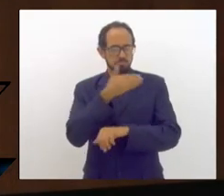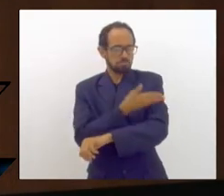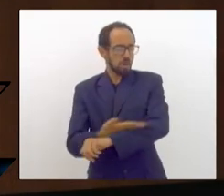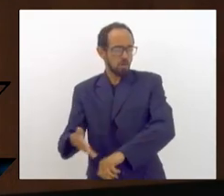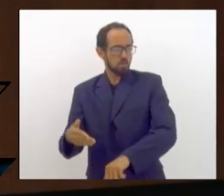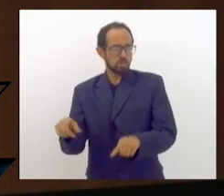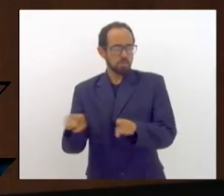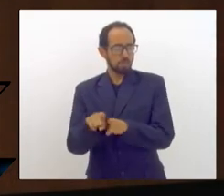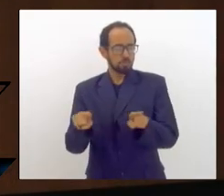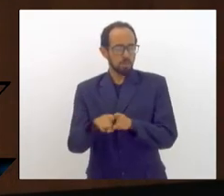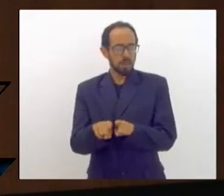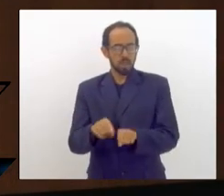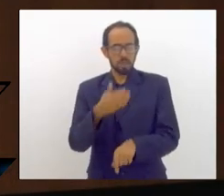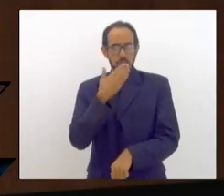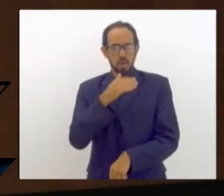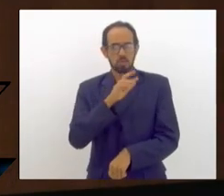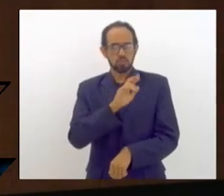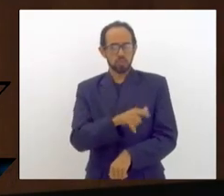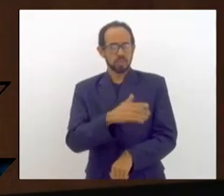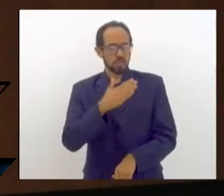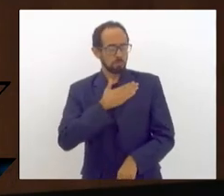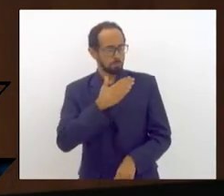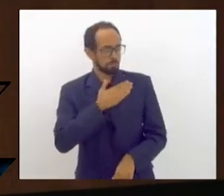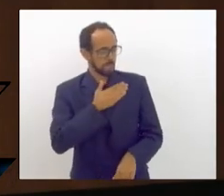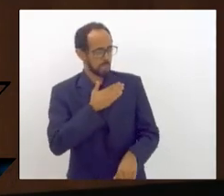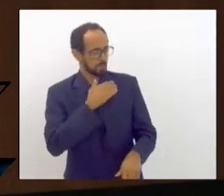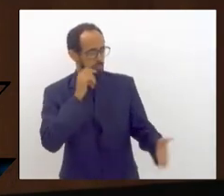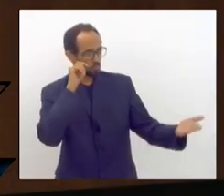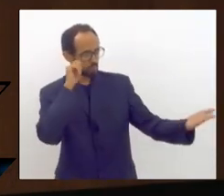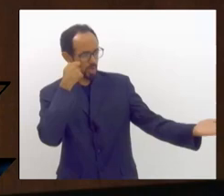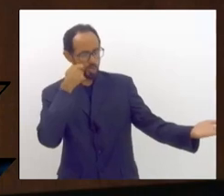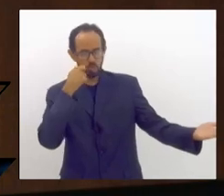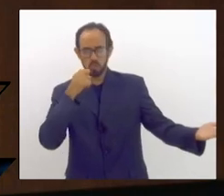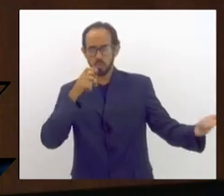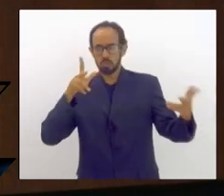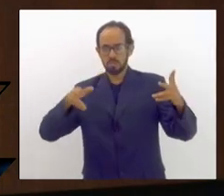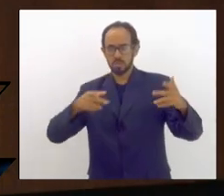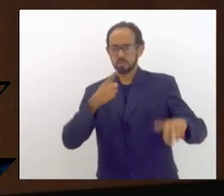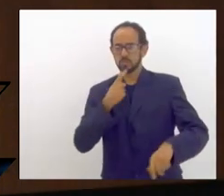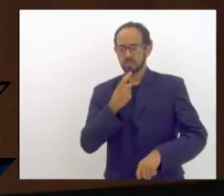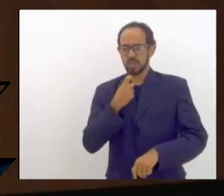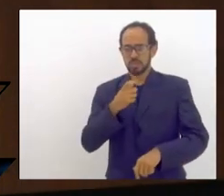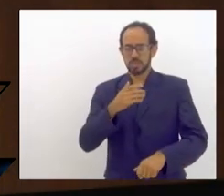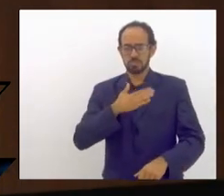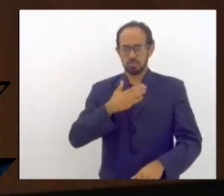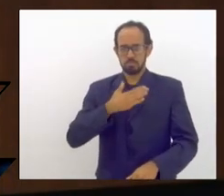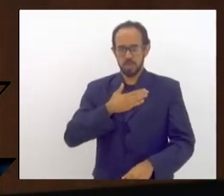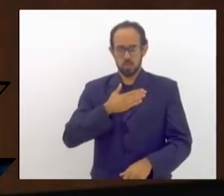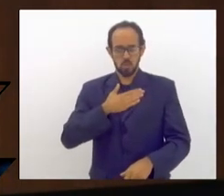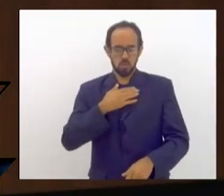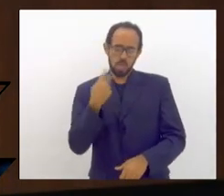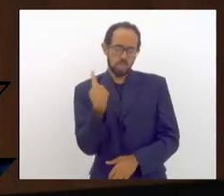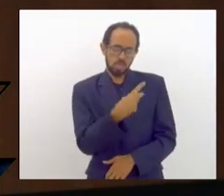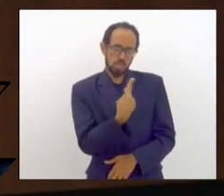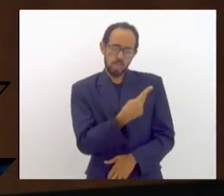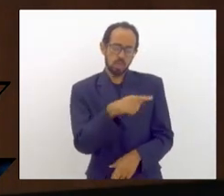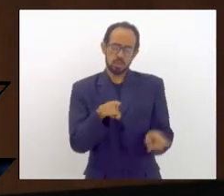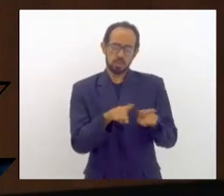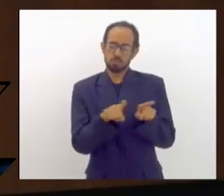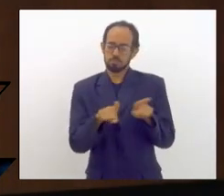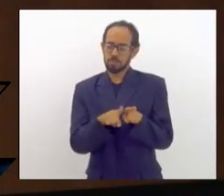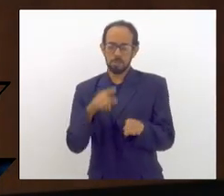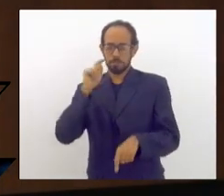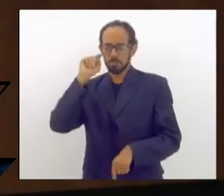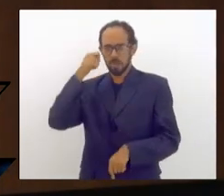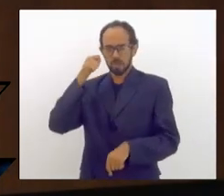diferença? Minha para um preto? Nenhuma. O mesmo sangue que corre nas minhas veias corre na veia de um preto, pô.